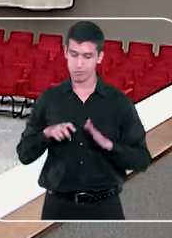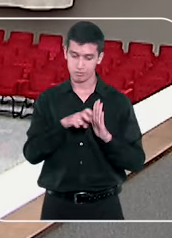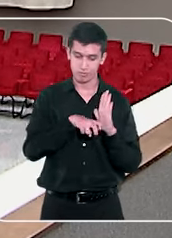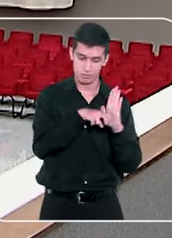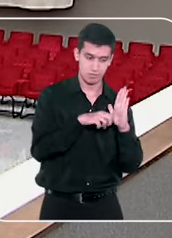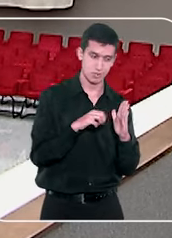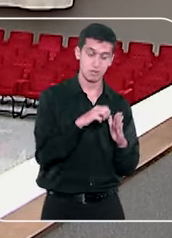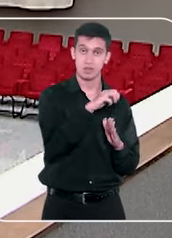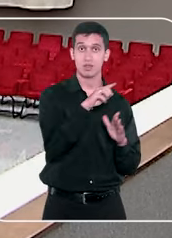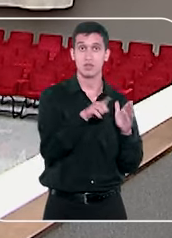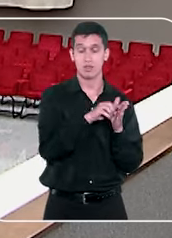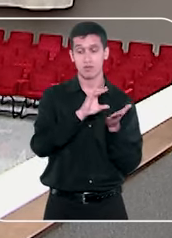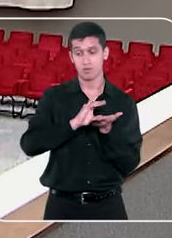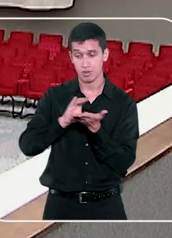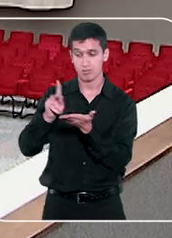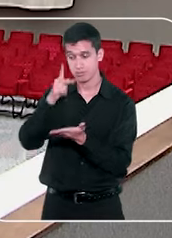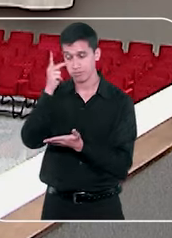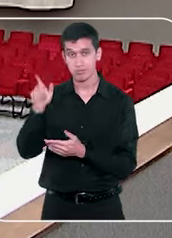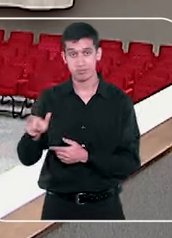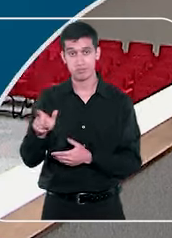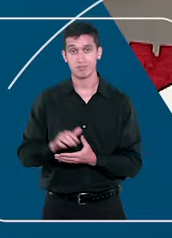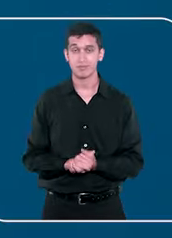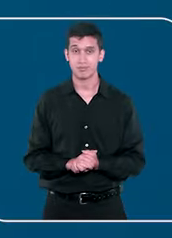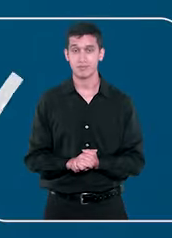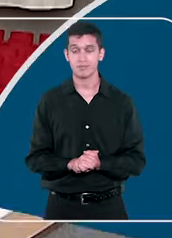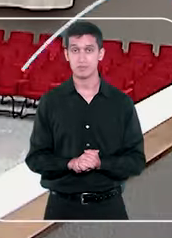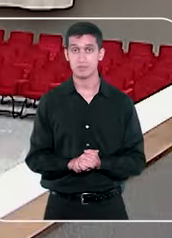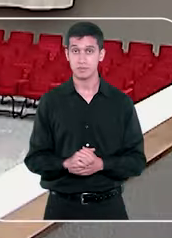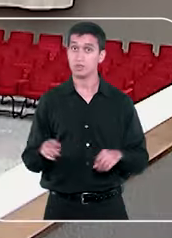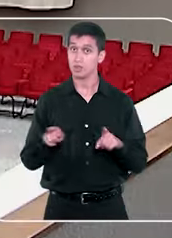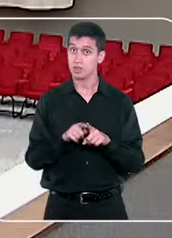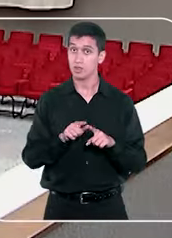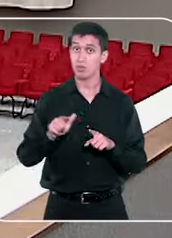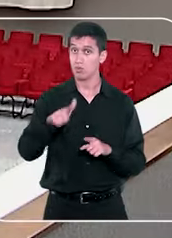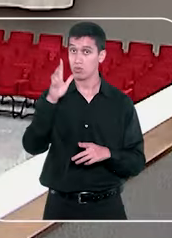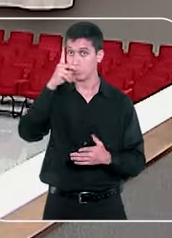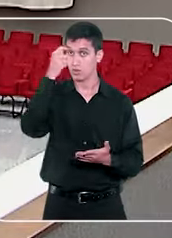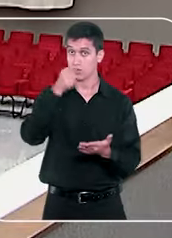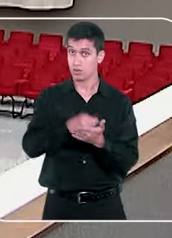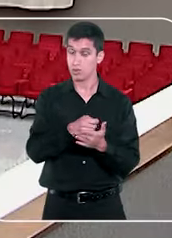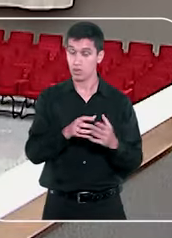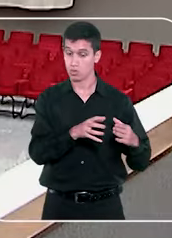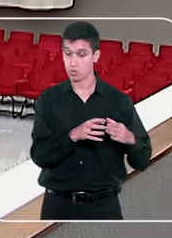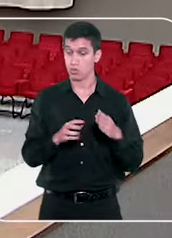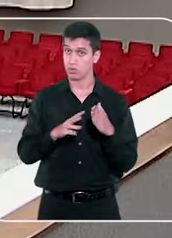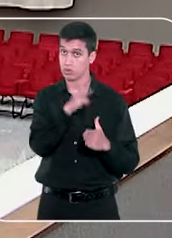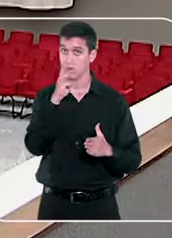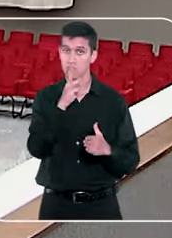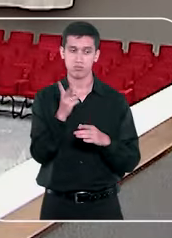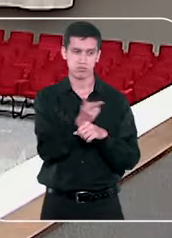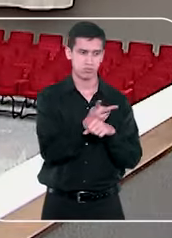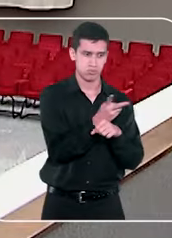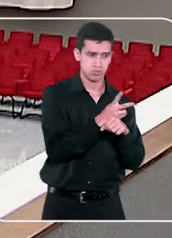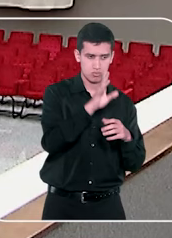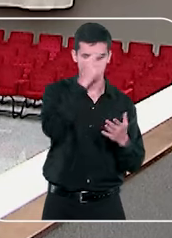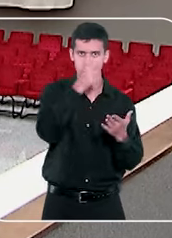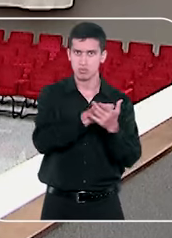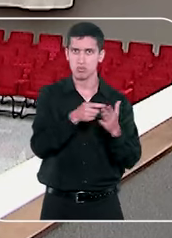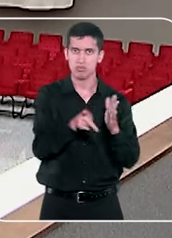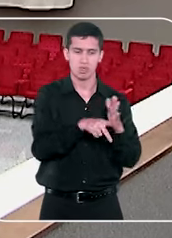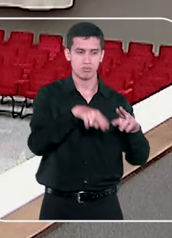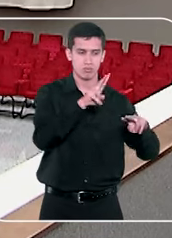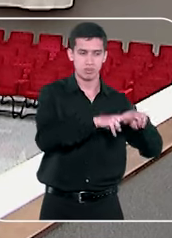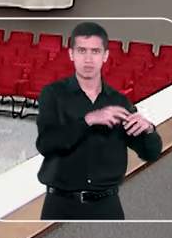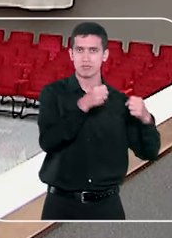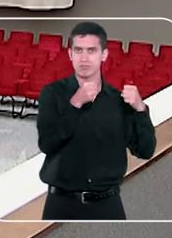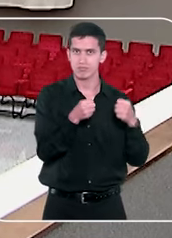indenizar um homem com deficiência por danos morais. E em outra decisão, a terceira turma cassou ordem de prisão civil